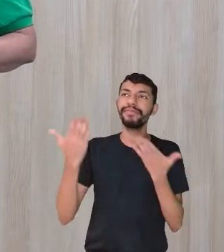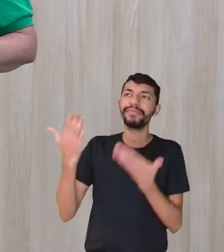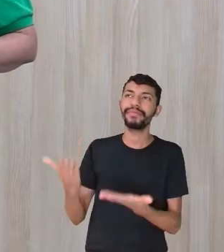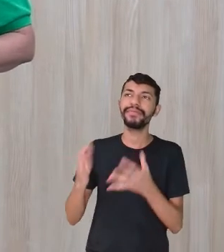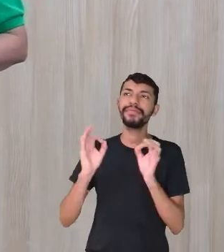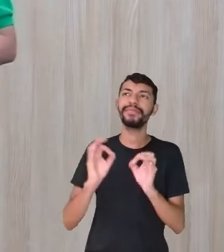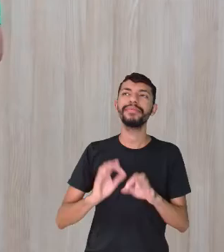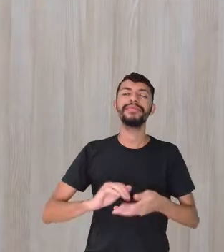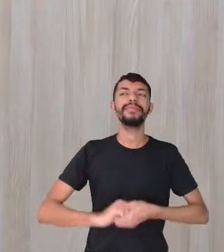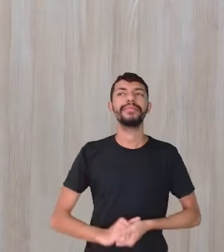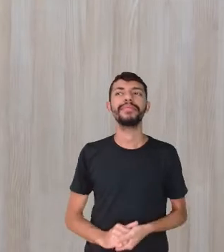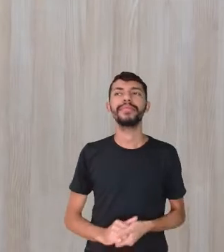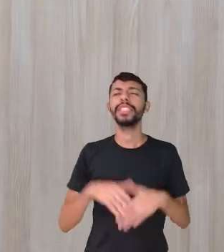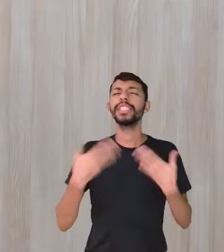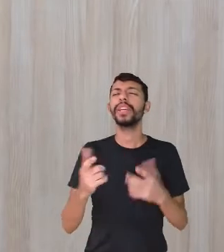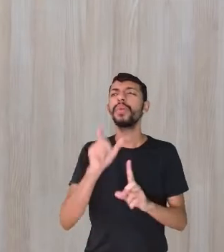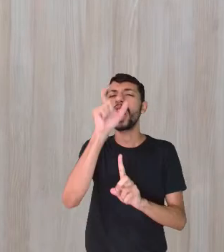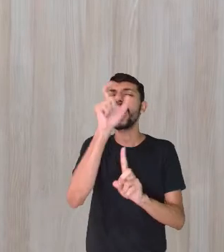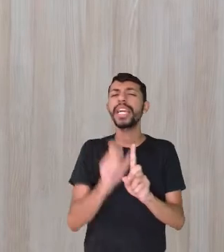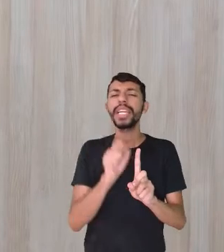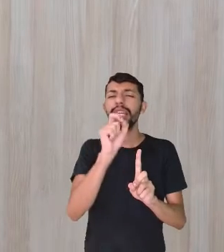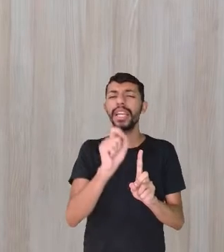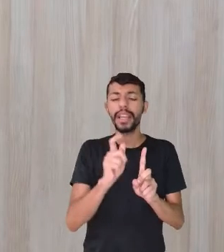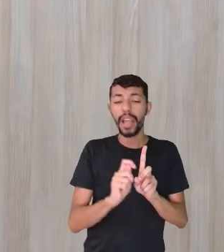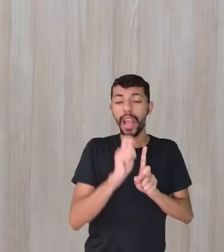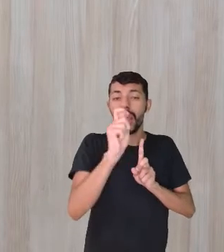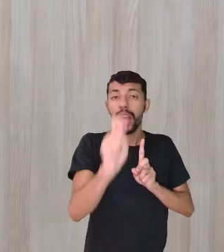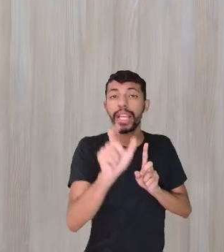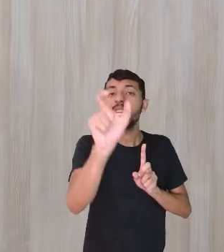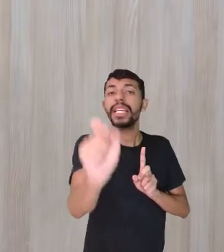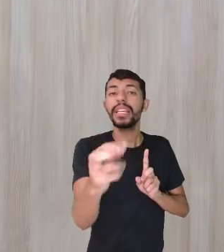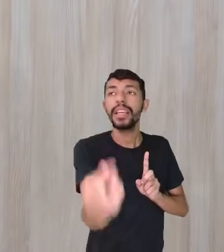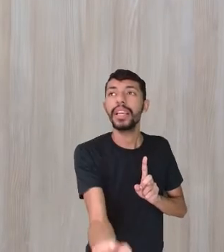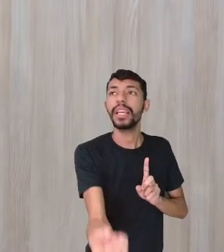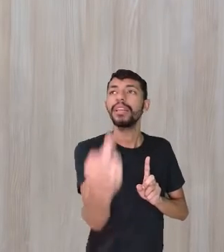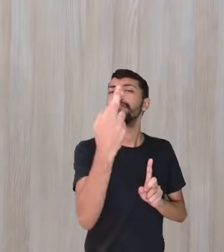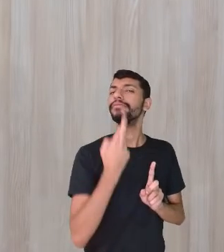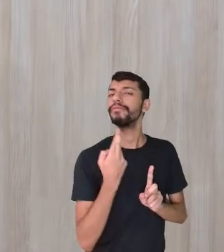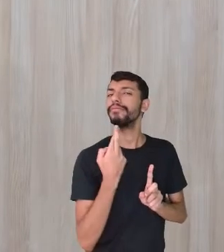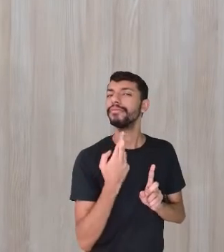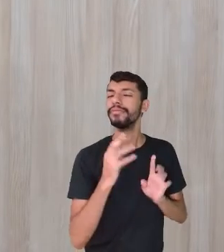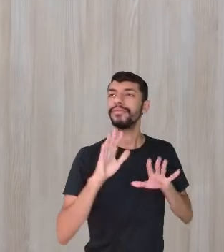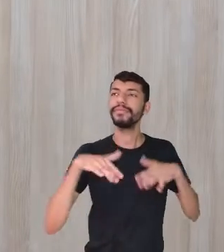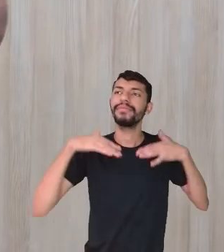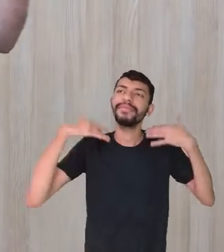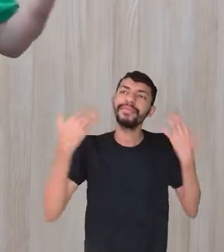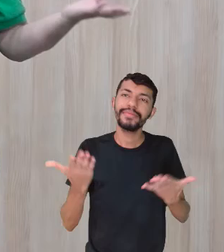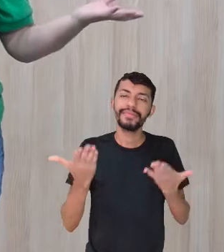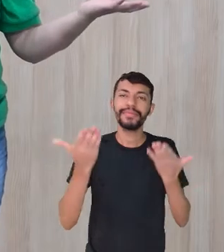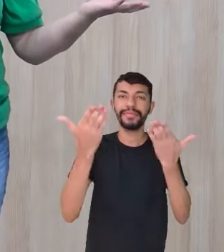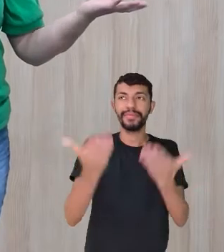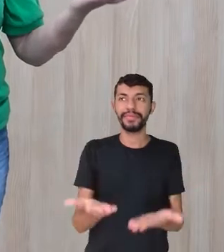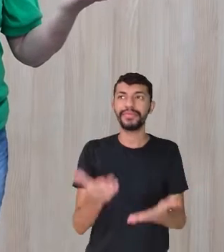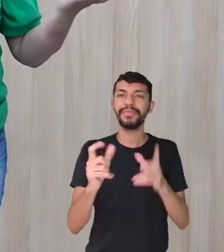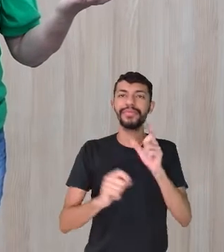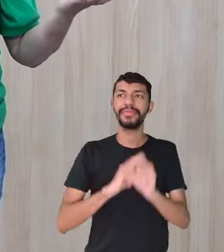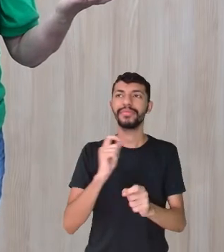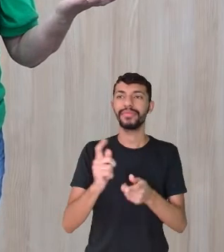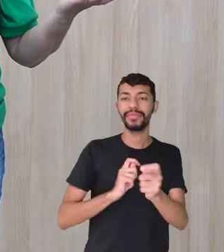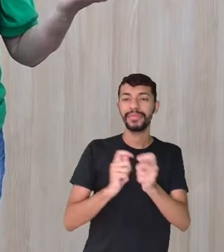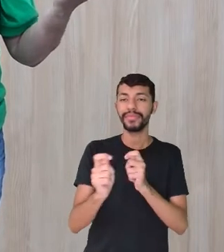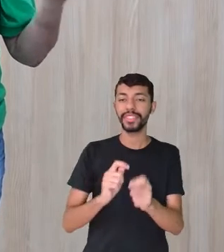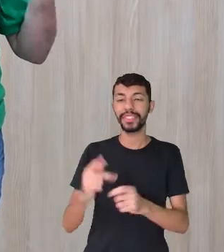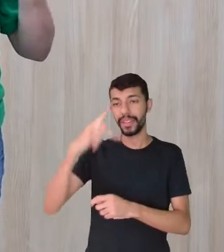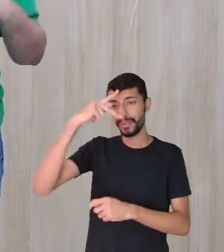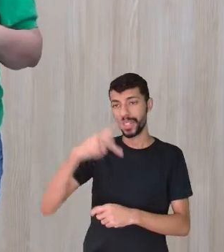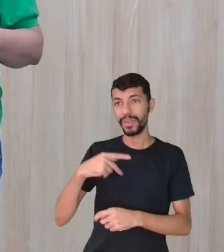isso. Então, quem é o entrevistador e o entrevistado? Nessa entrevista